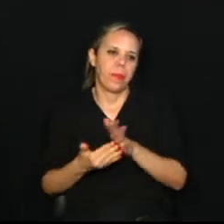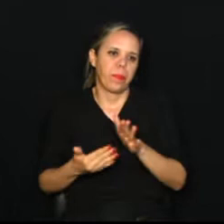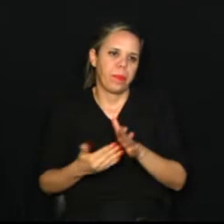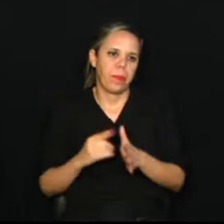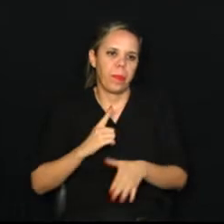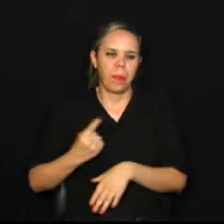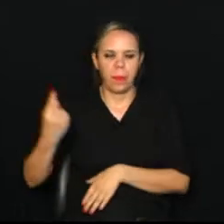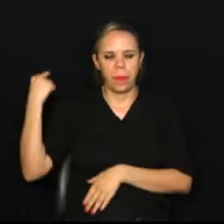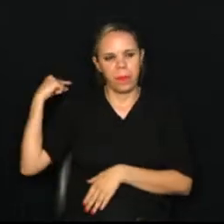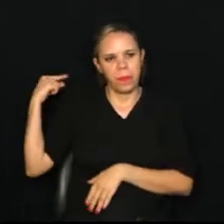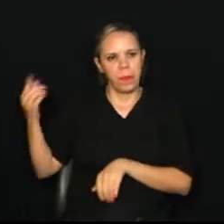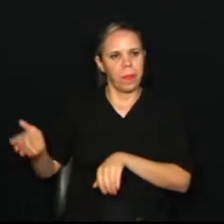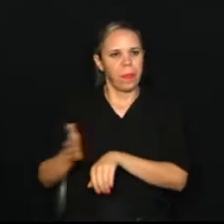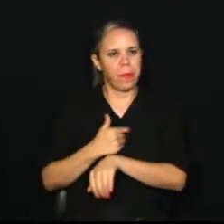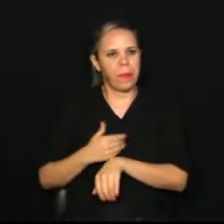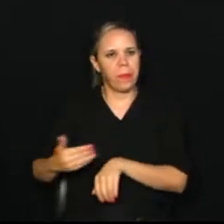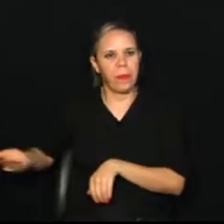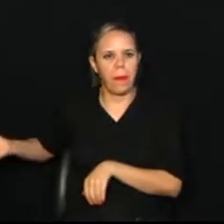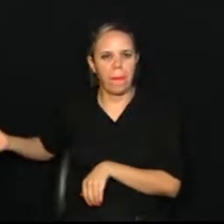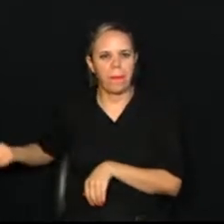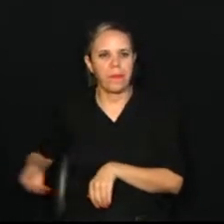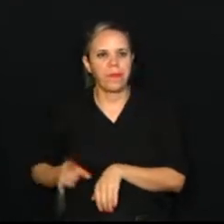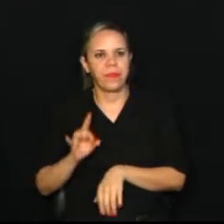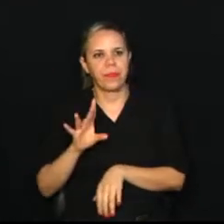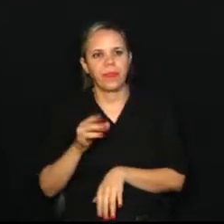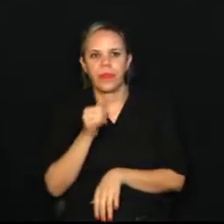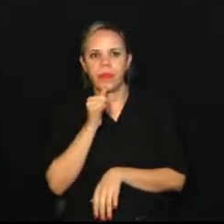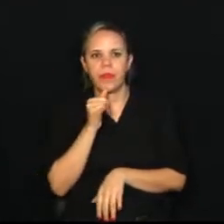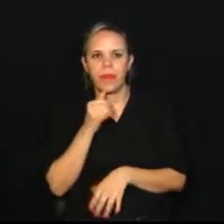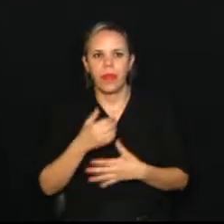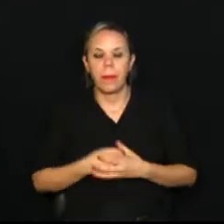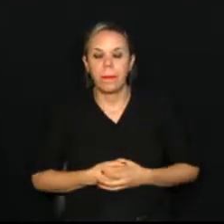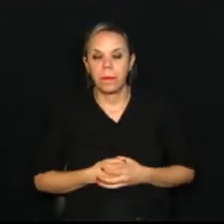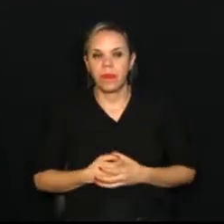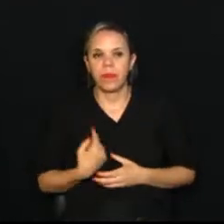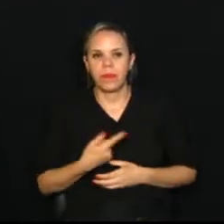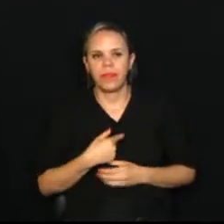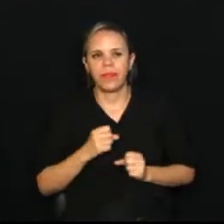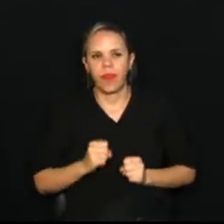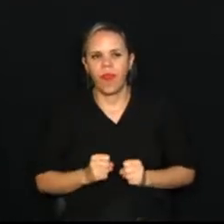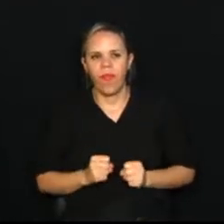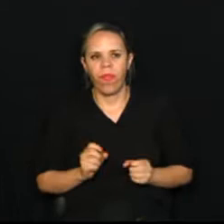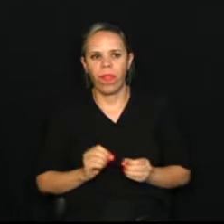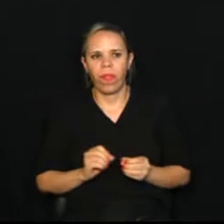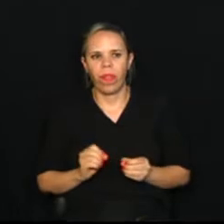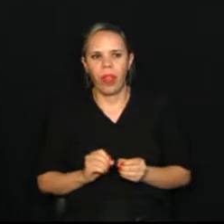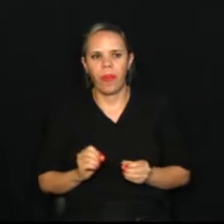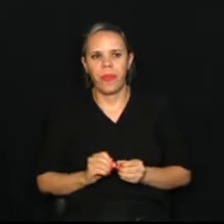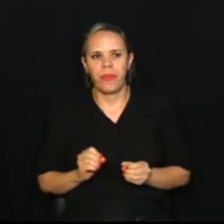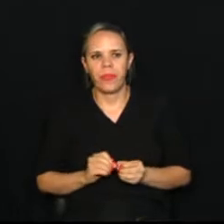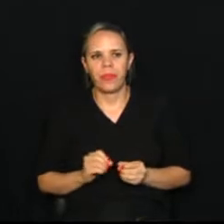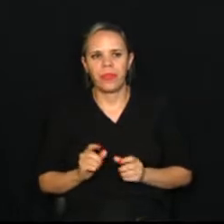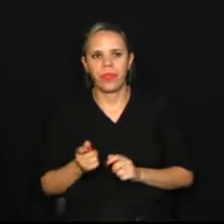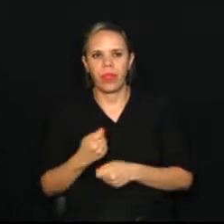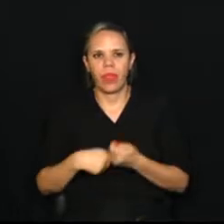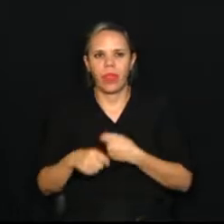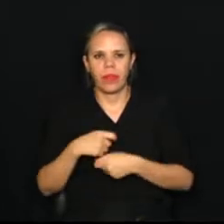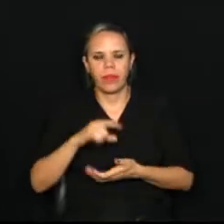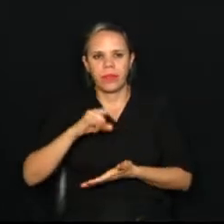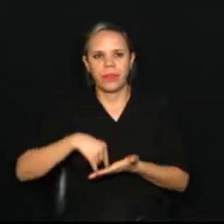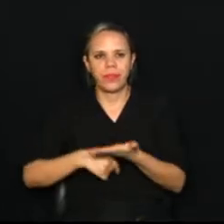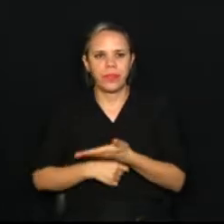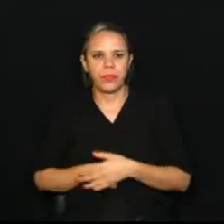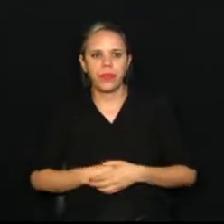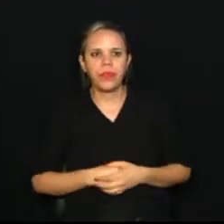tínhamos antes. Só para dar alguns exemplos. A gente pode fazer o gerenciamento de